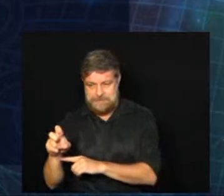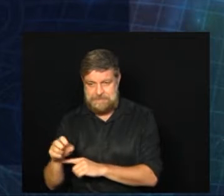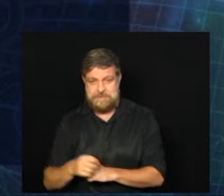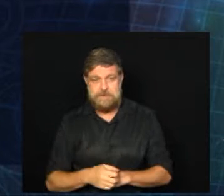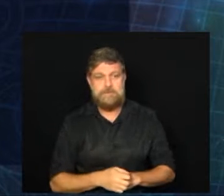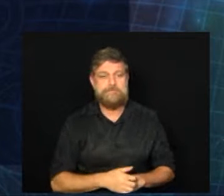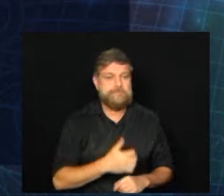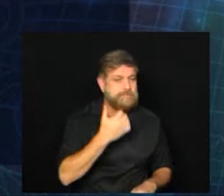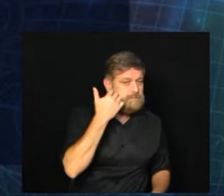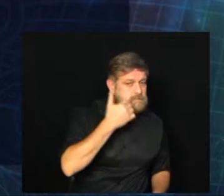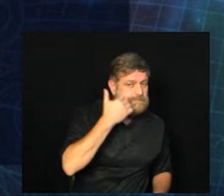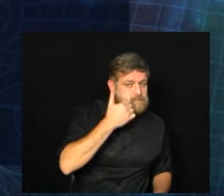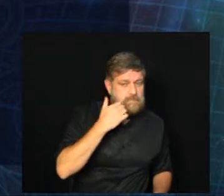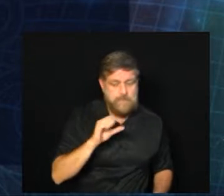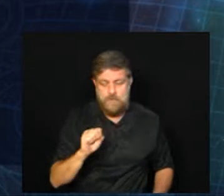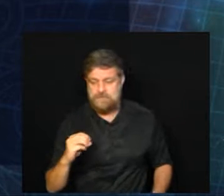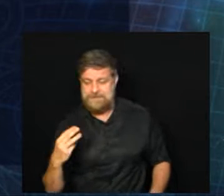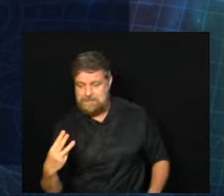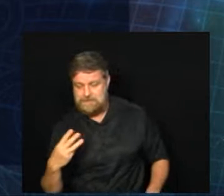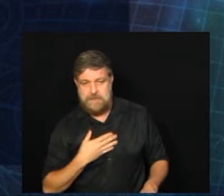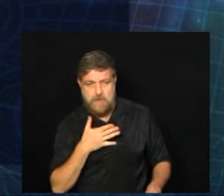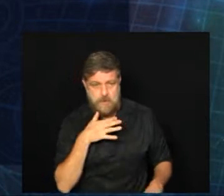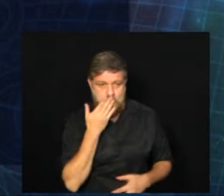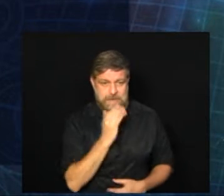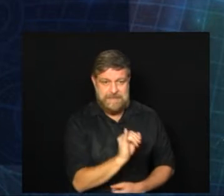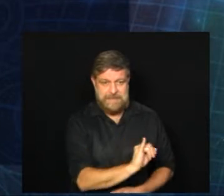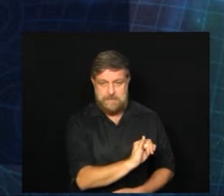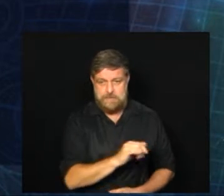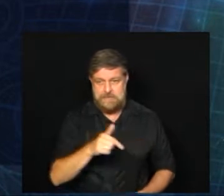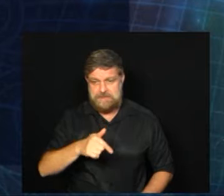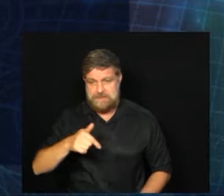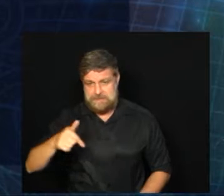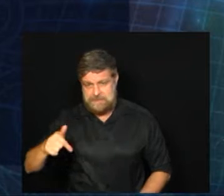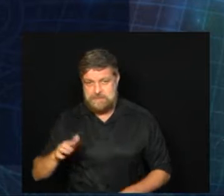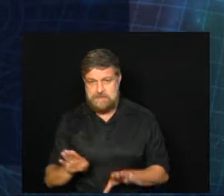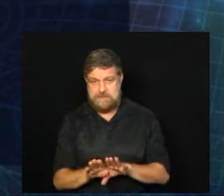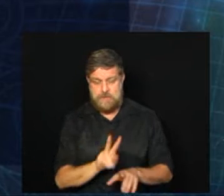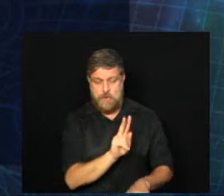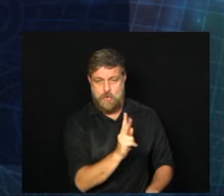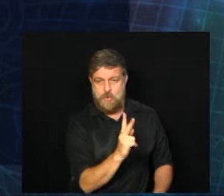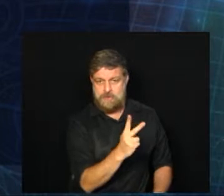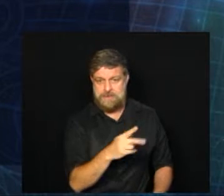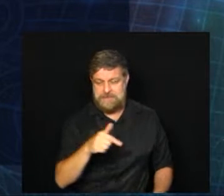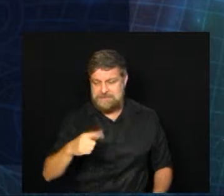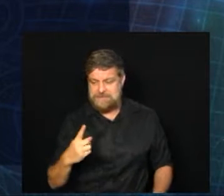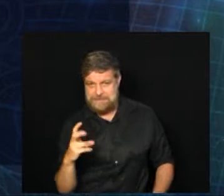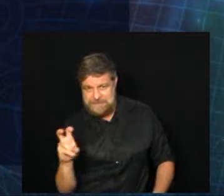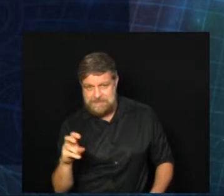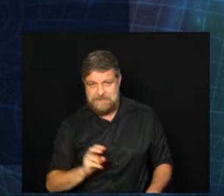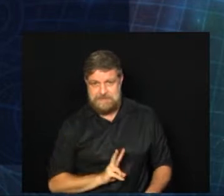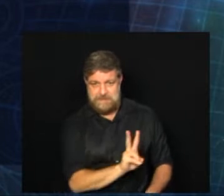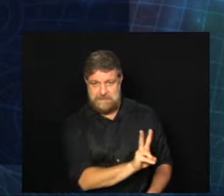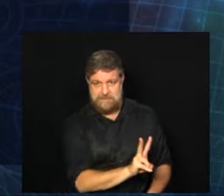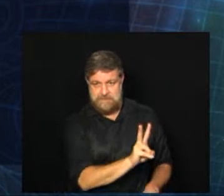Oeste, 803, Indaiatuba, 777, Hortolândia, 715,